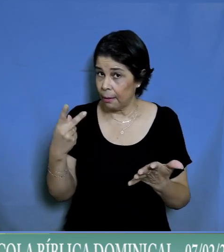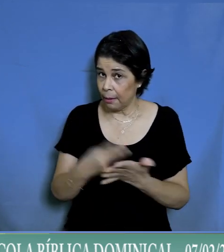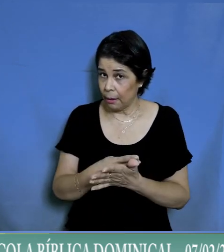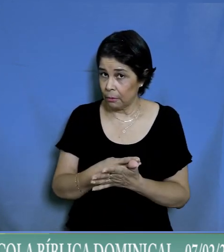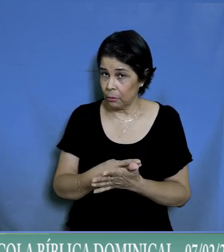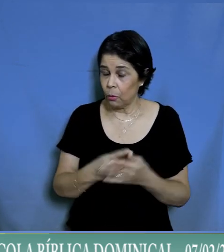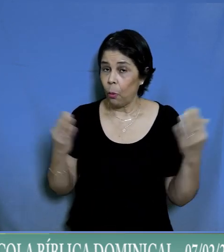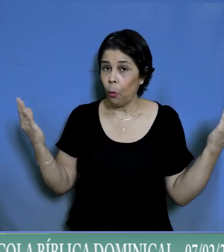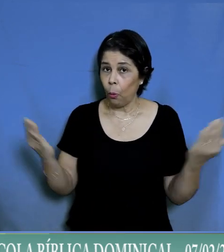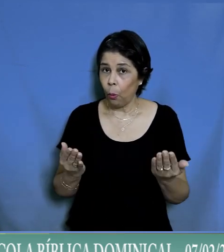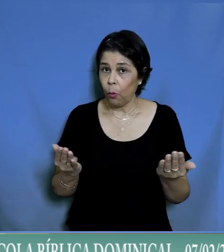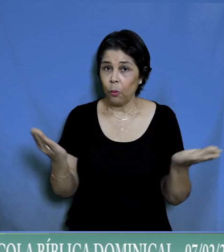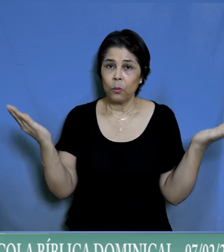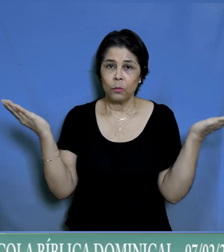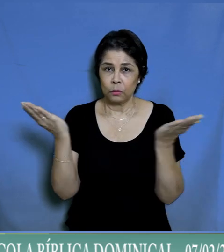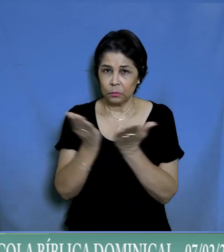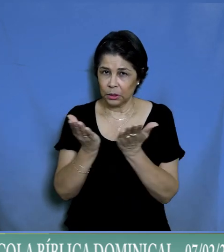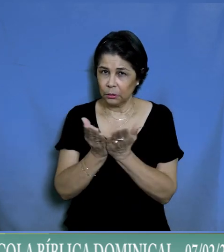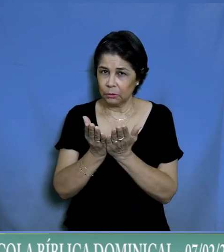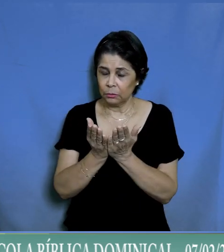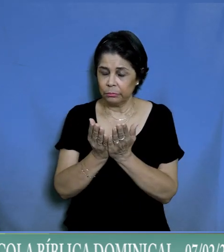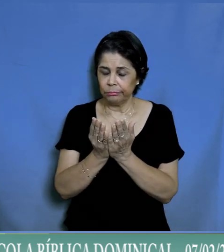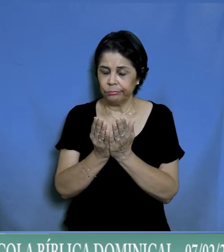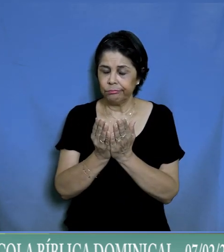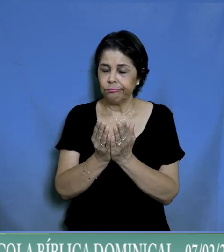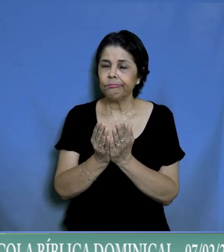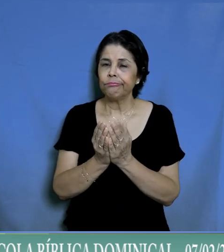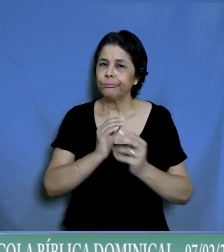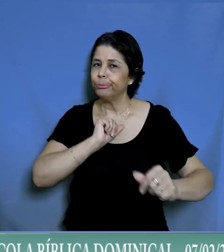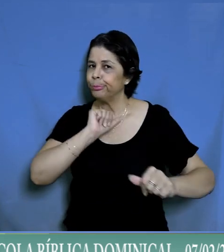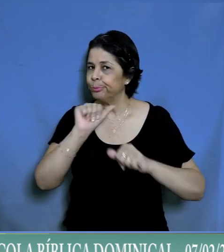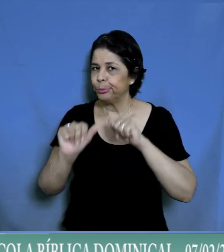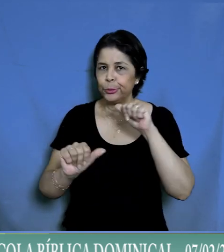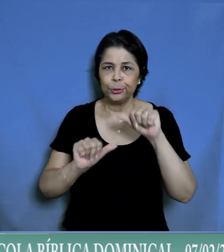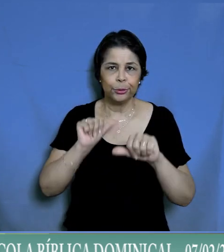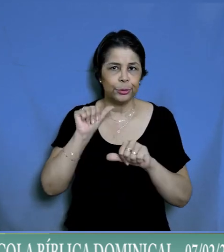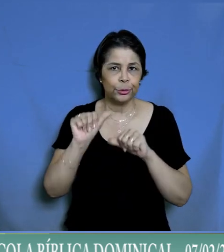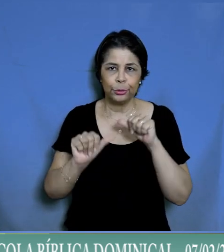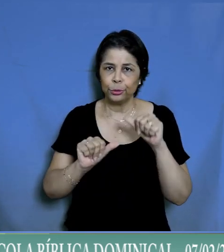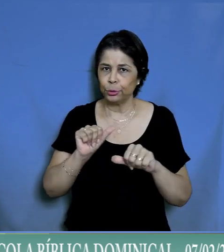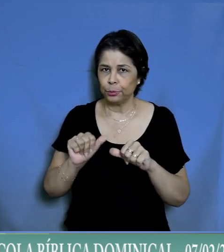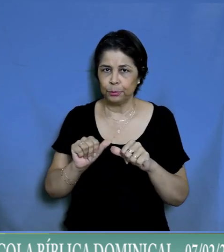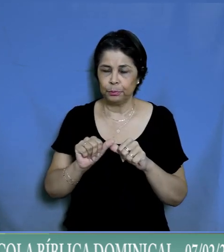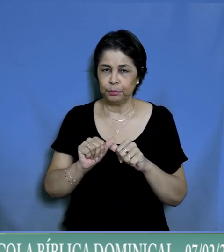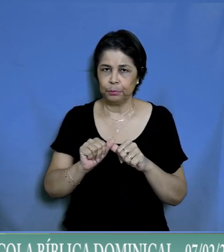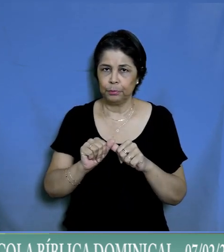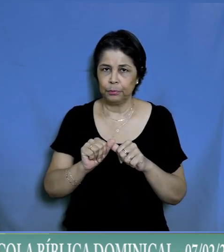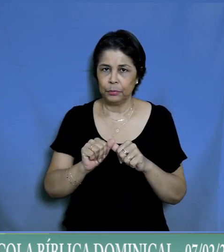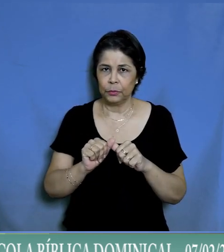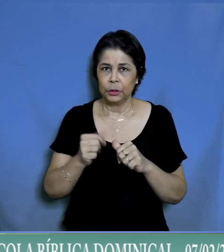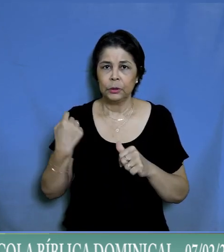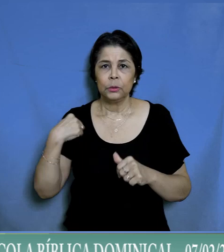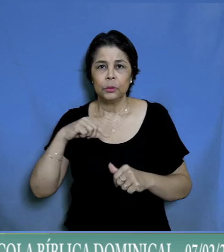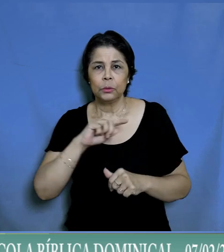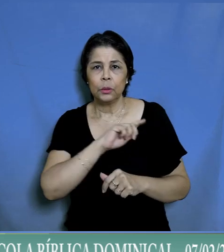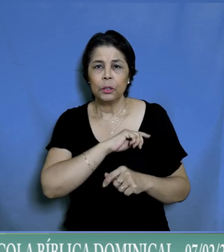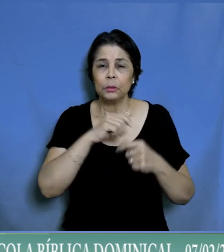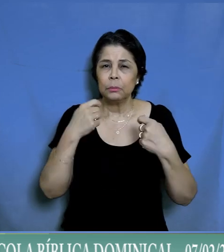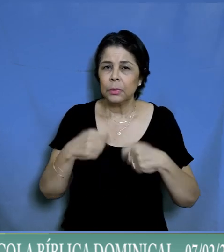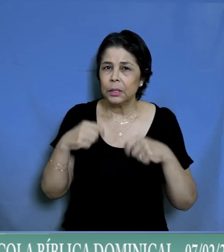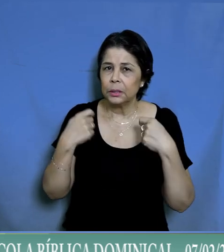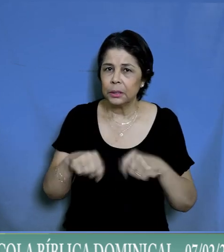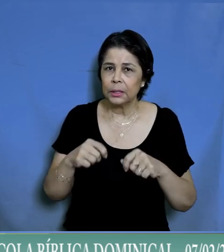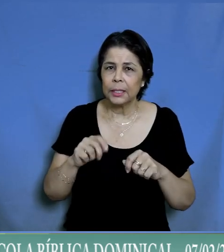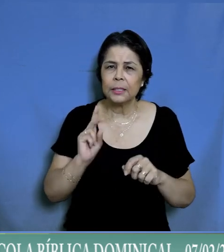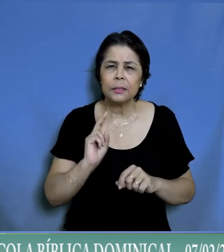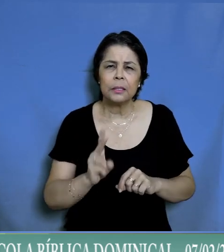máximo, eu me empenhei o máximo, eu me exercitei o máximo, eu me estiquei o máximo para dar o melhor para